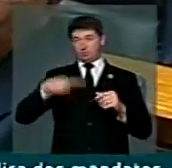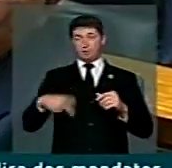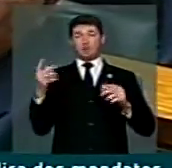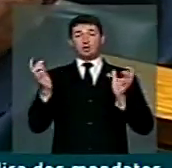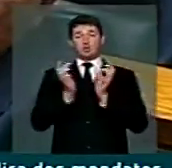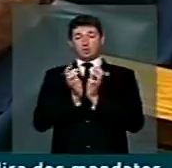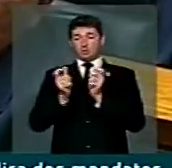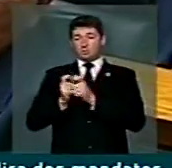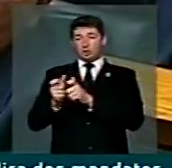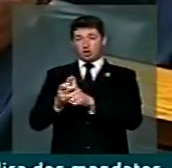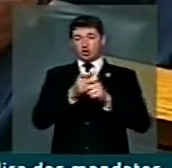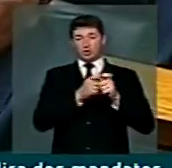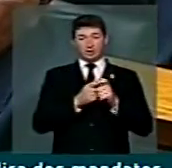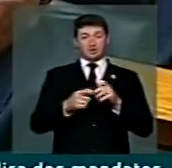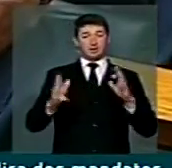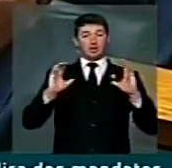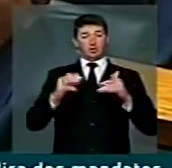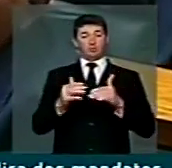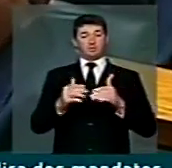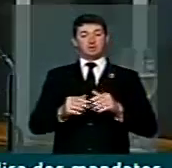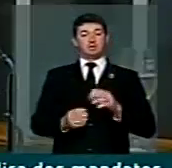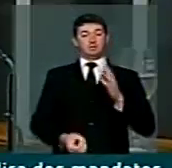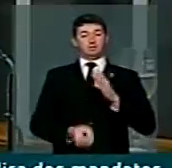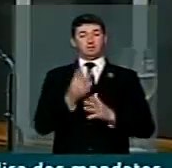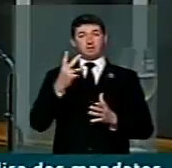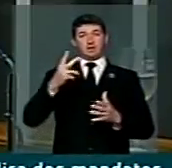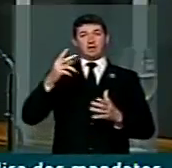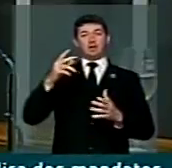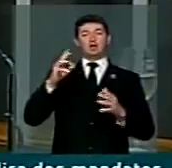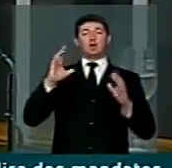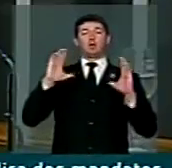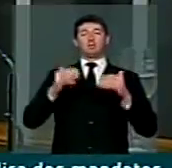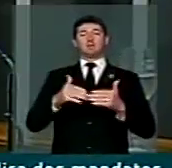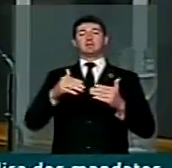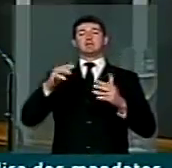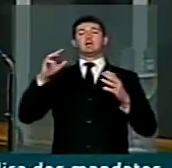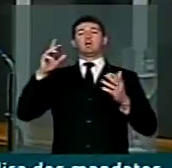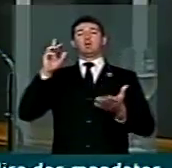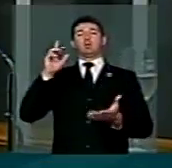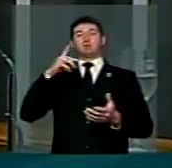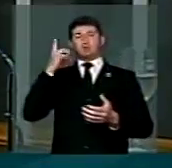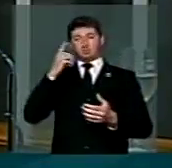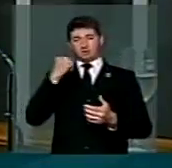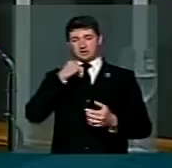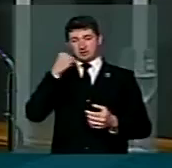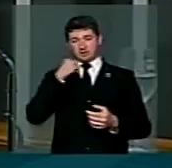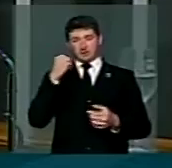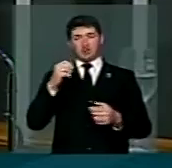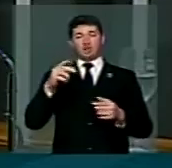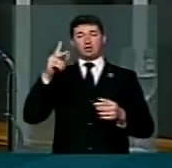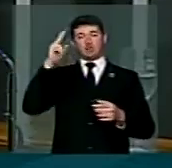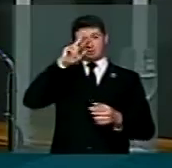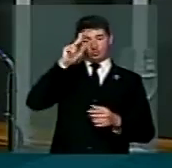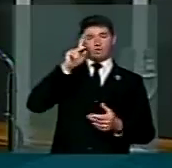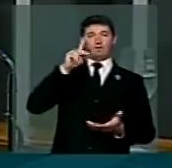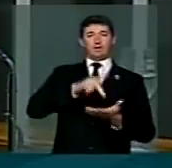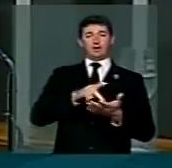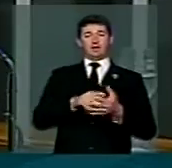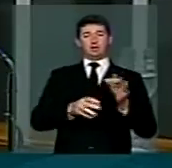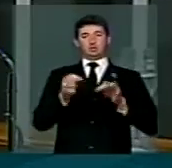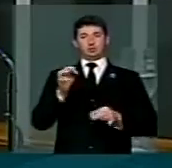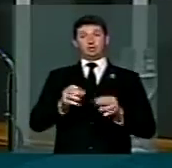Deputados, a Comissão Parlamentar Memória, Verdade e Justiça, integrada por deputados de